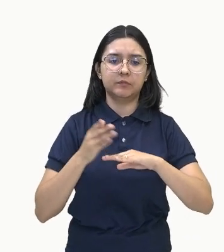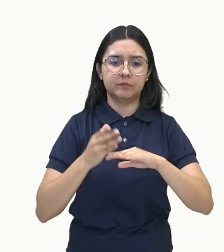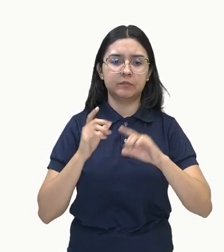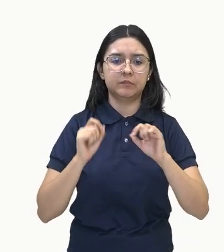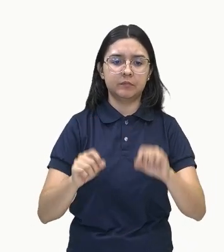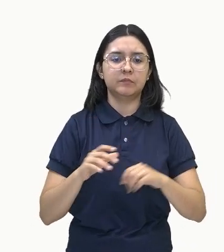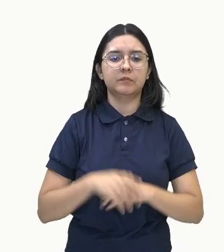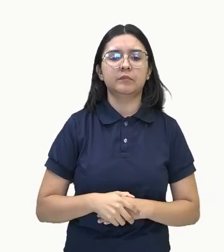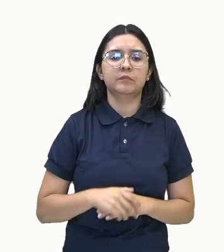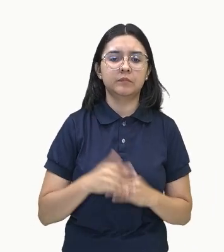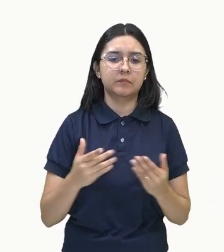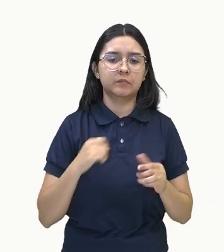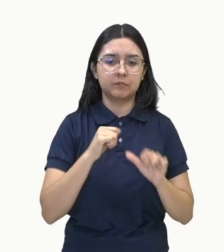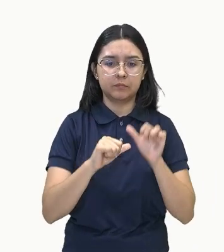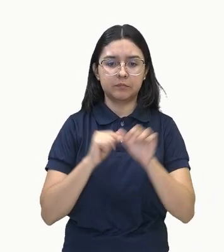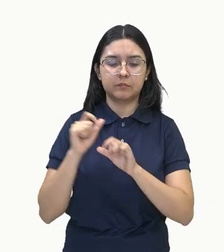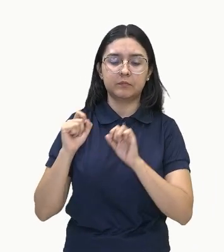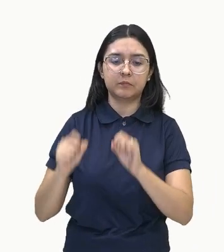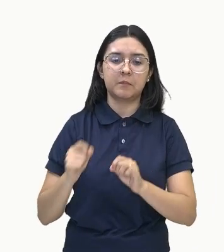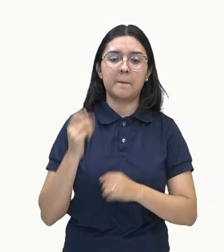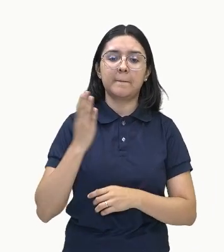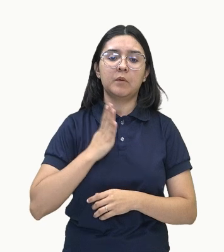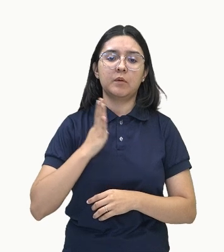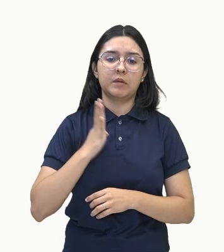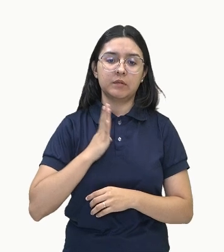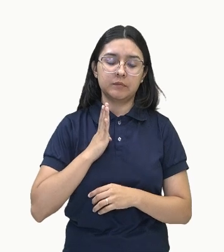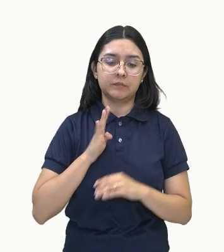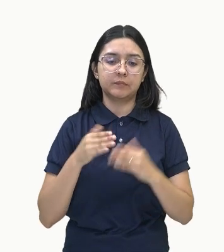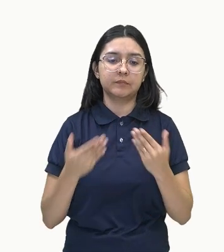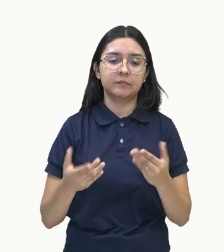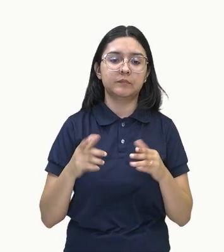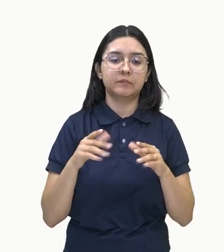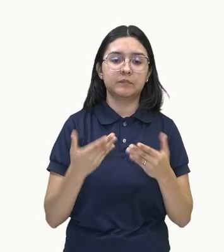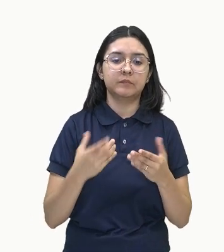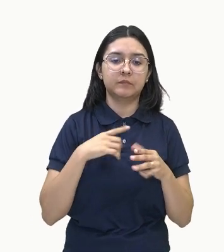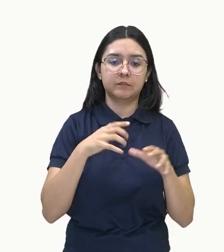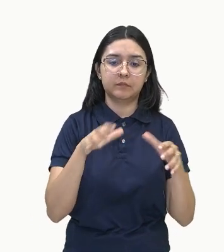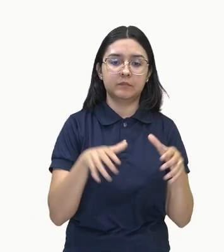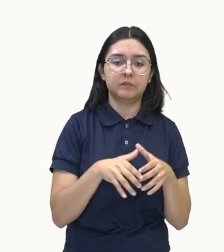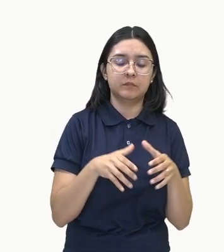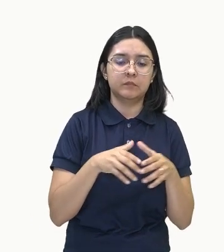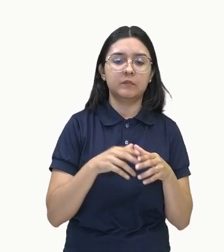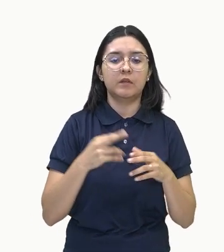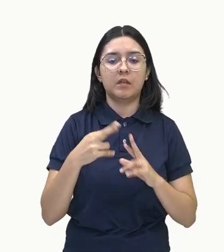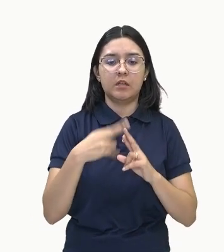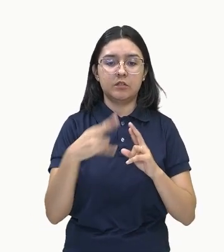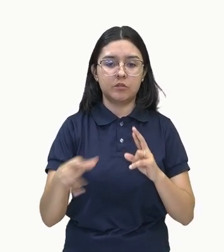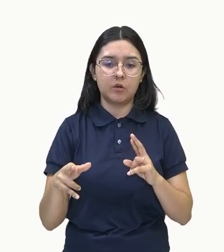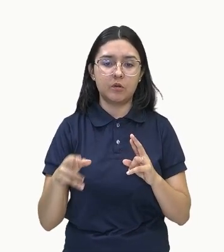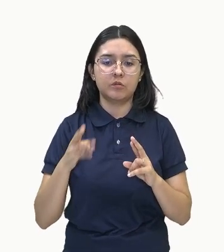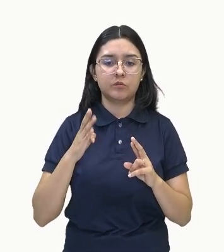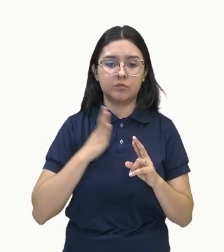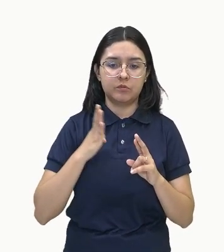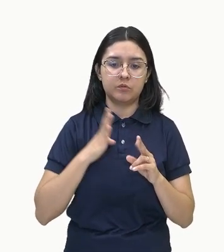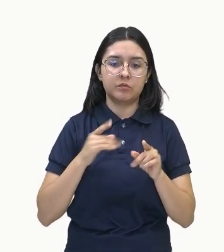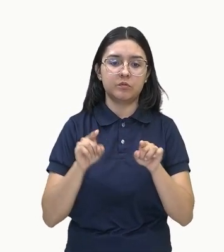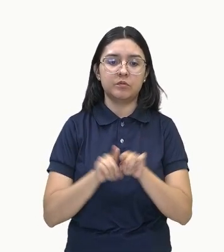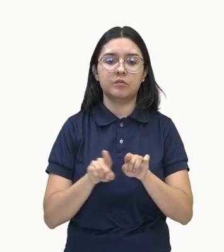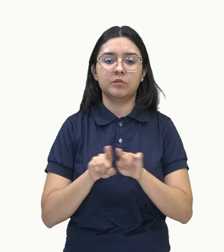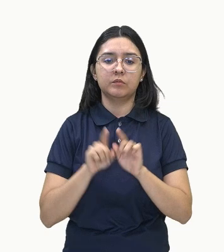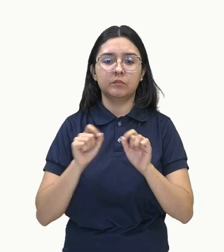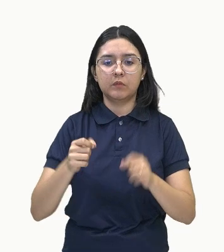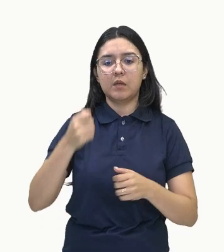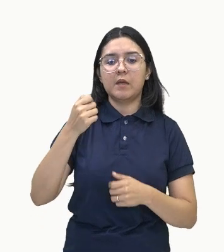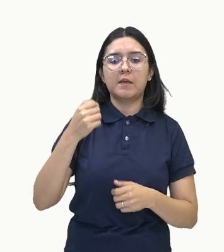revoluções burguesas. Anteriormente, os burgos eram centros religiosos e militares e propriedades dos